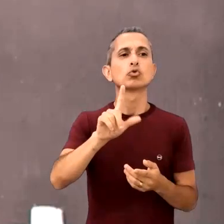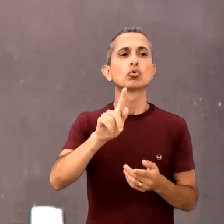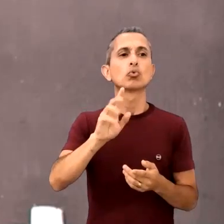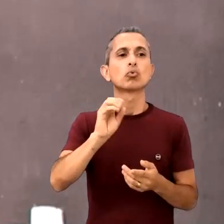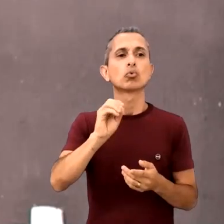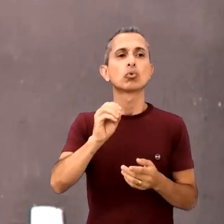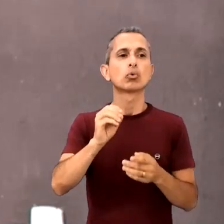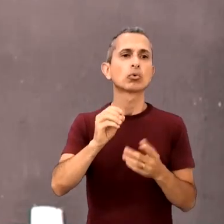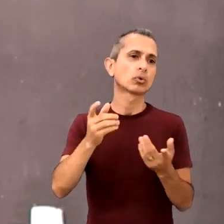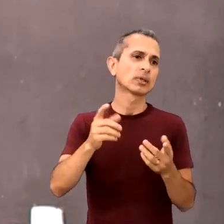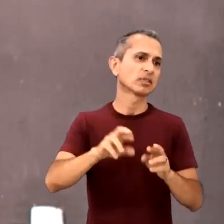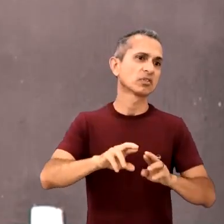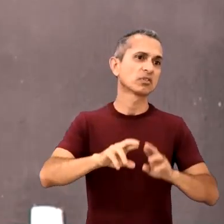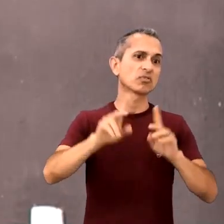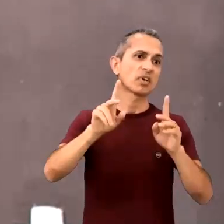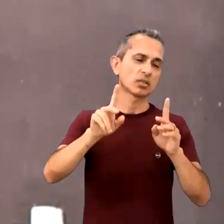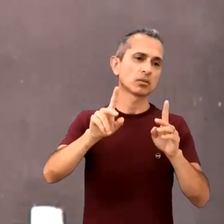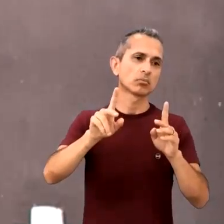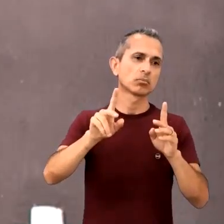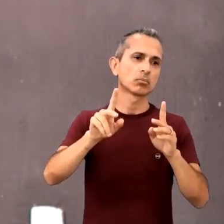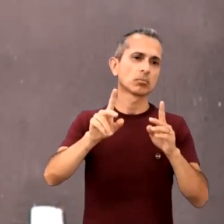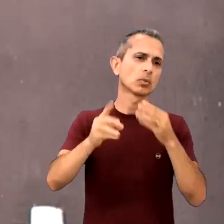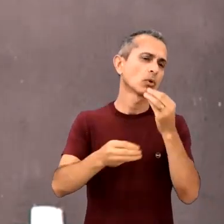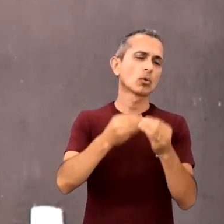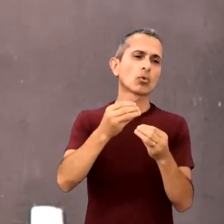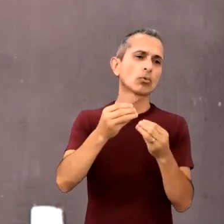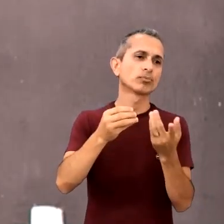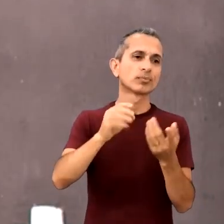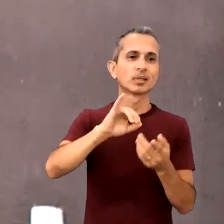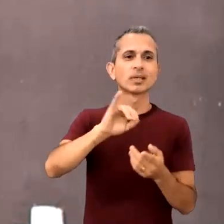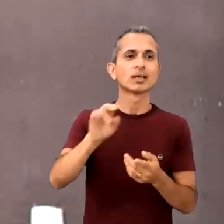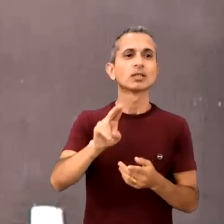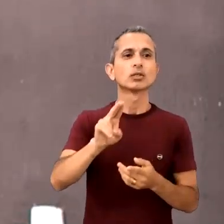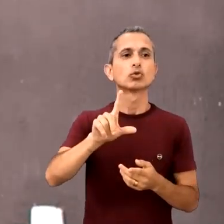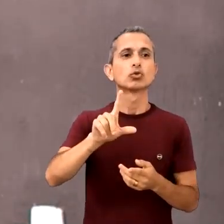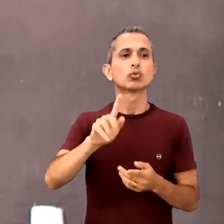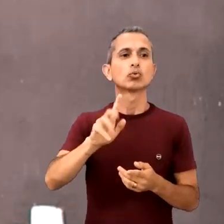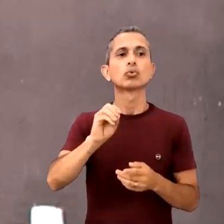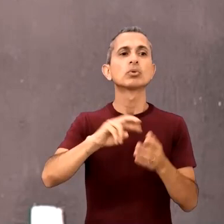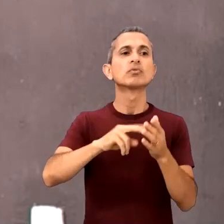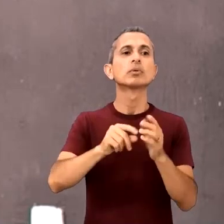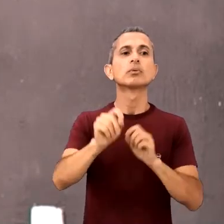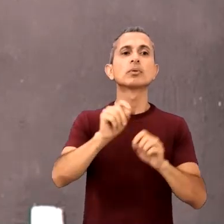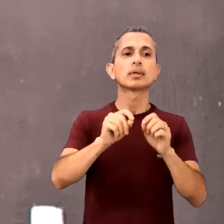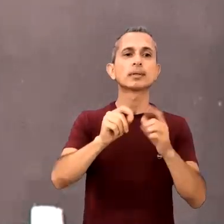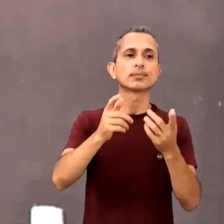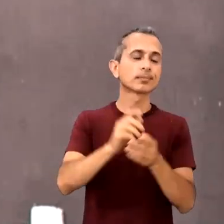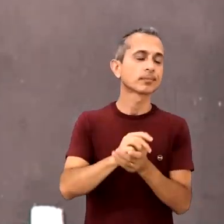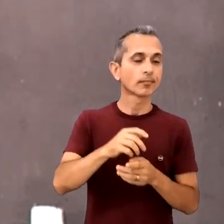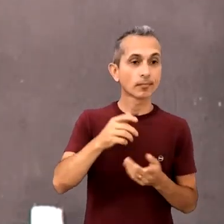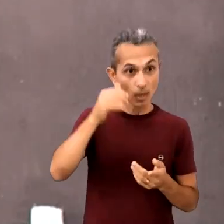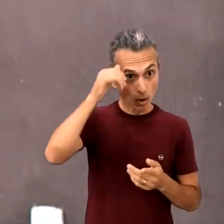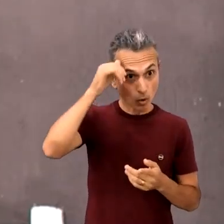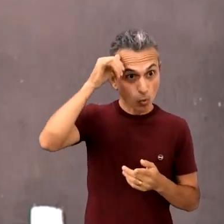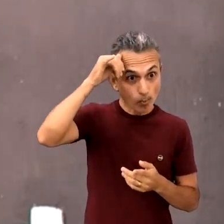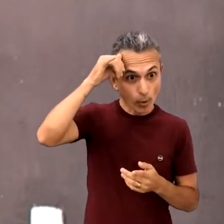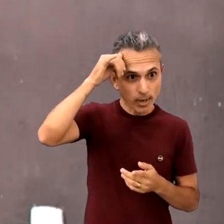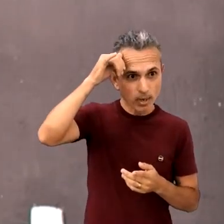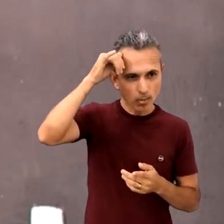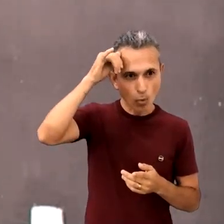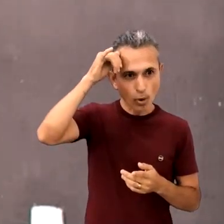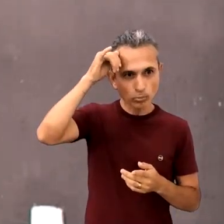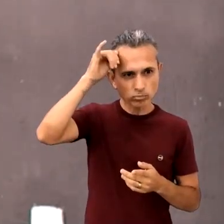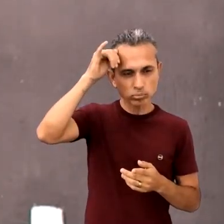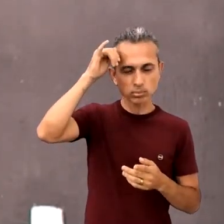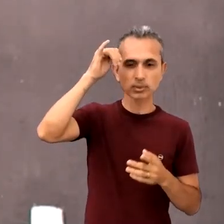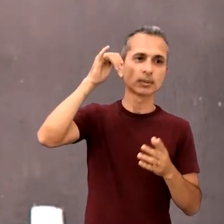O jugo desigual, o que é o jugo? O jugo é a canga que era colocada no boi para